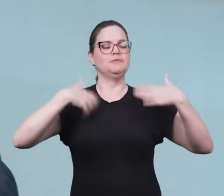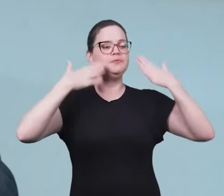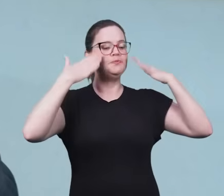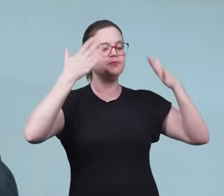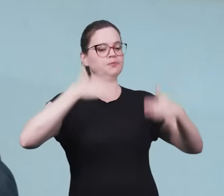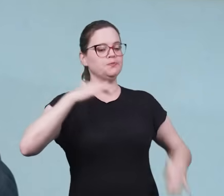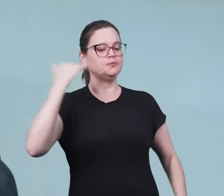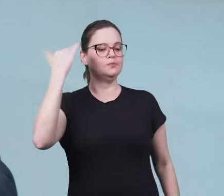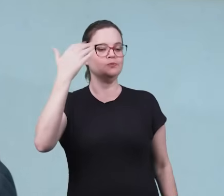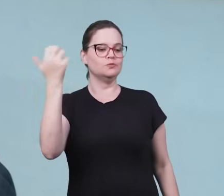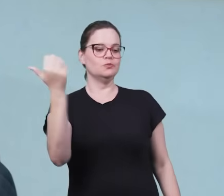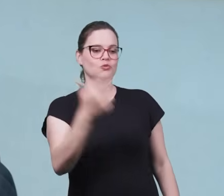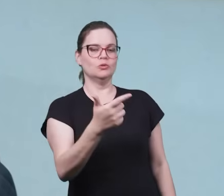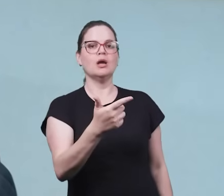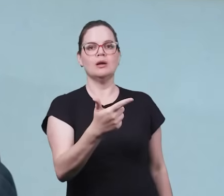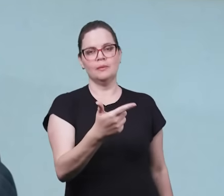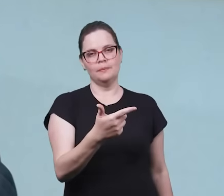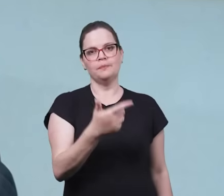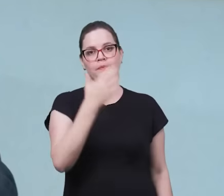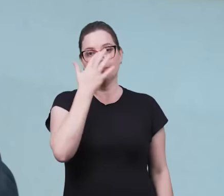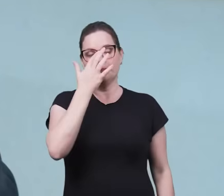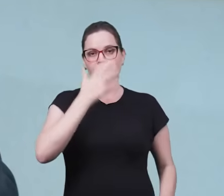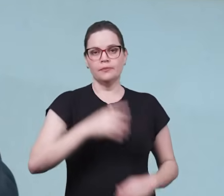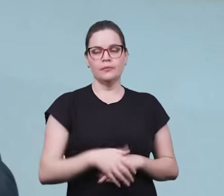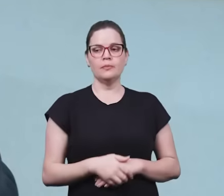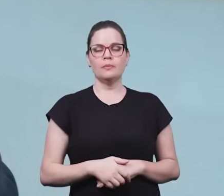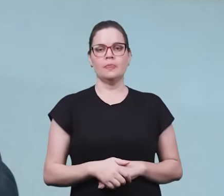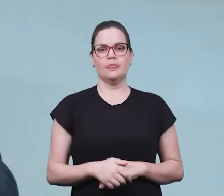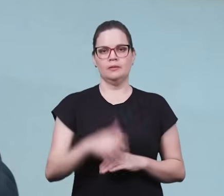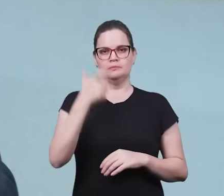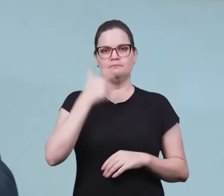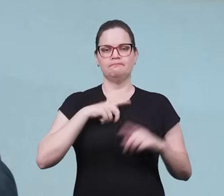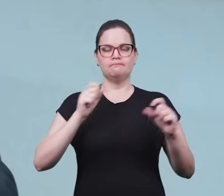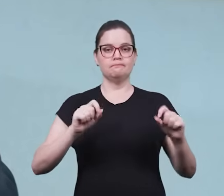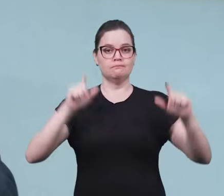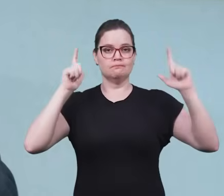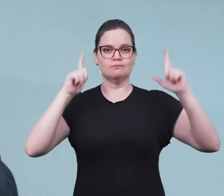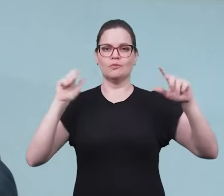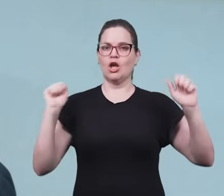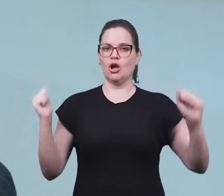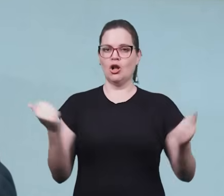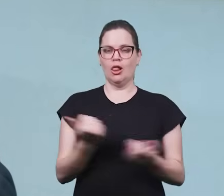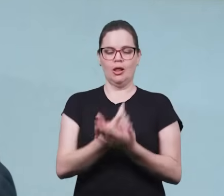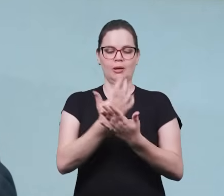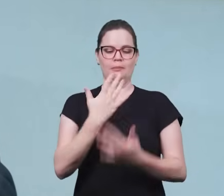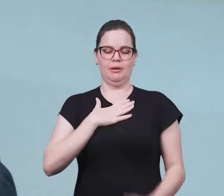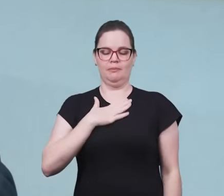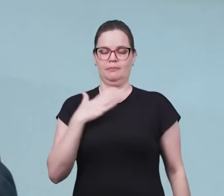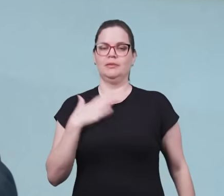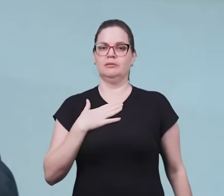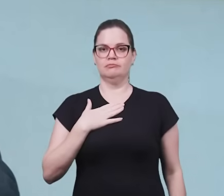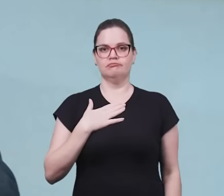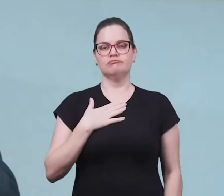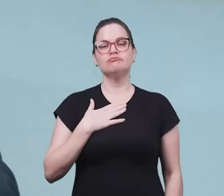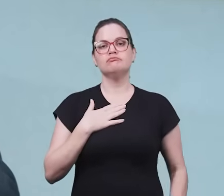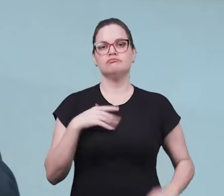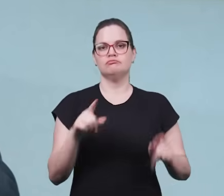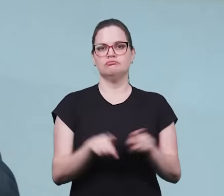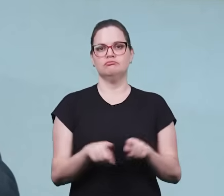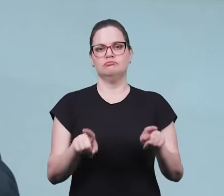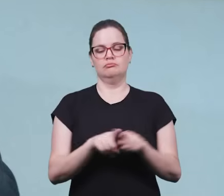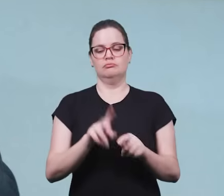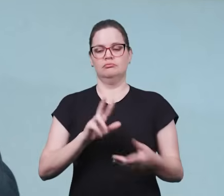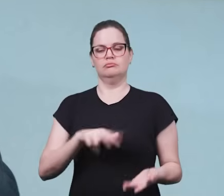maior ou superior aos outros, se evidenciando e trazendo glória a si mesmo, se colocando num